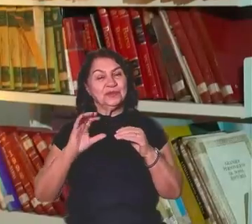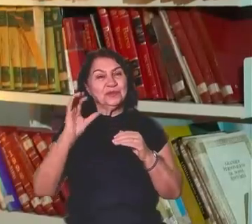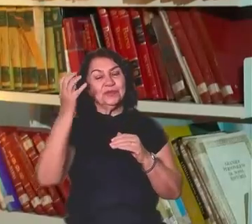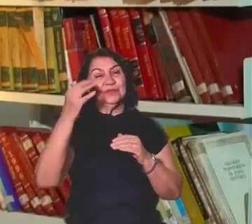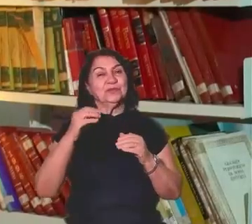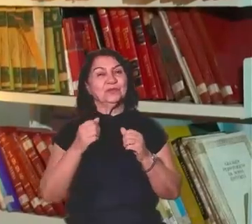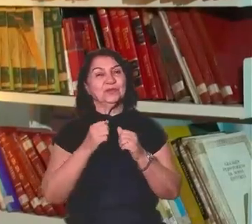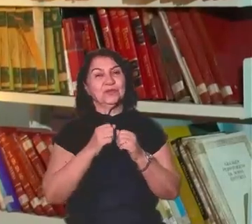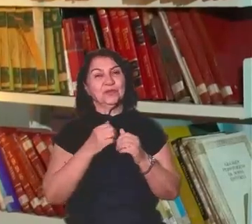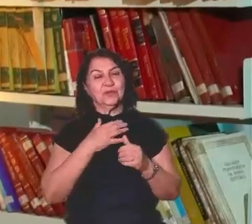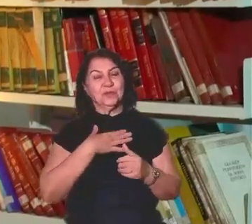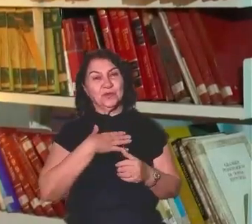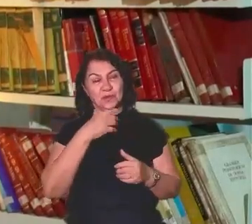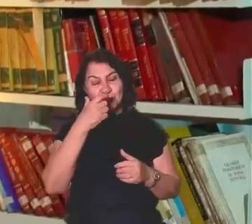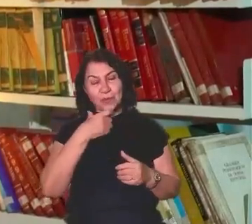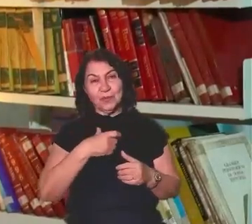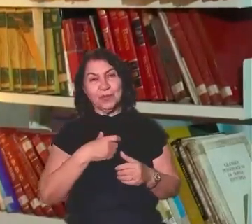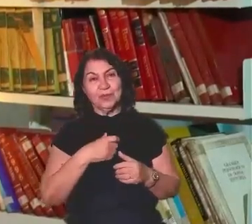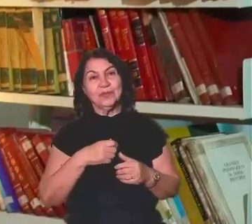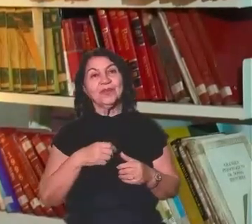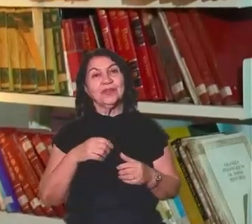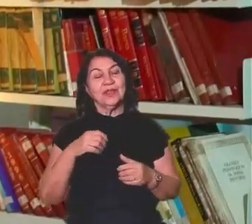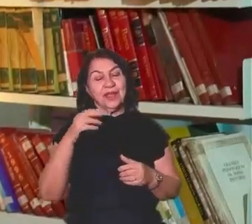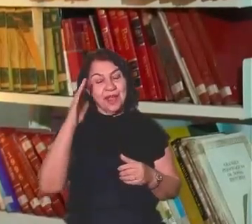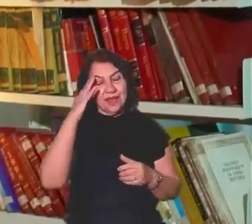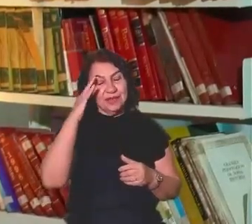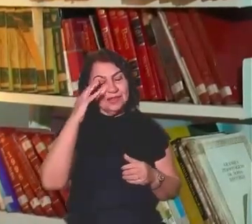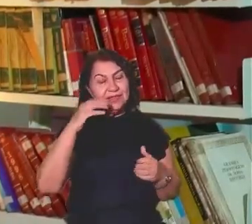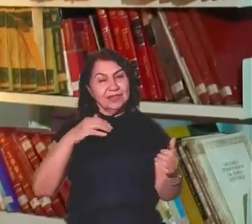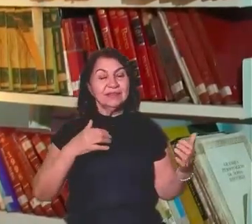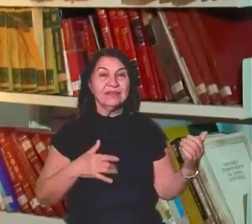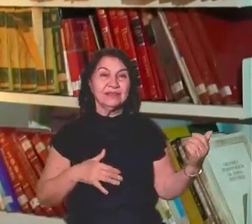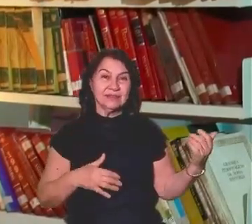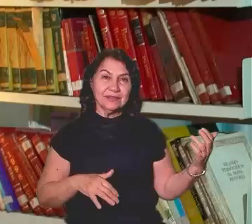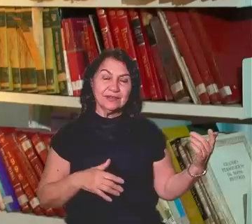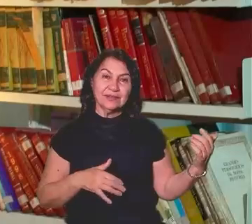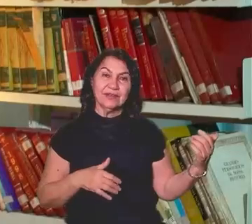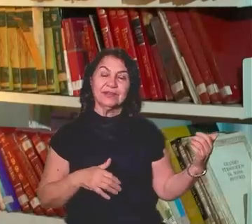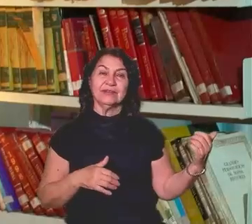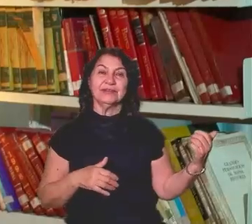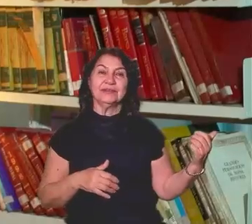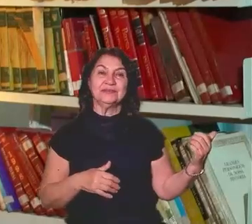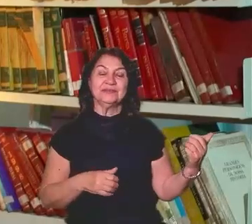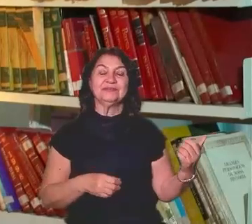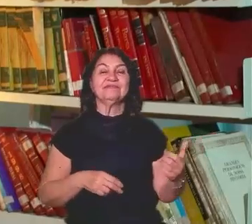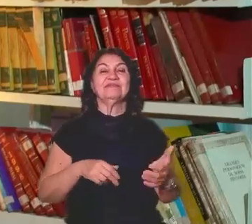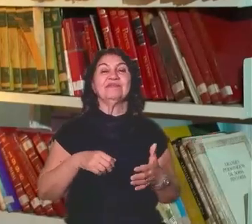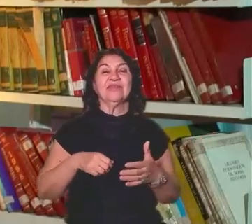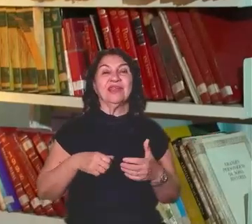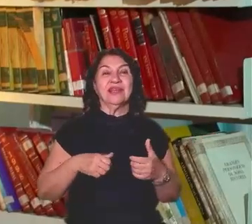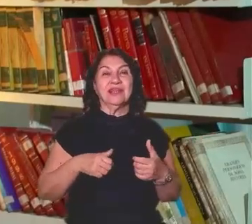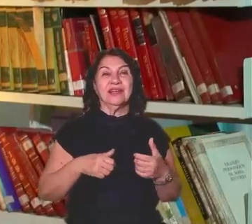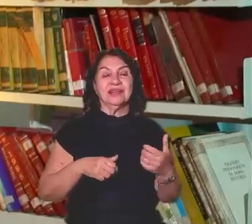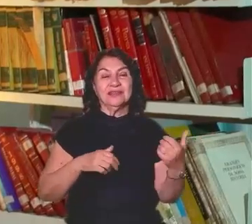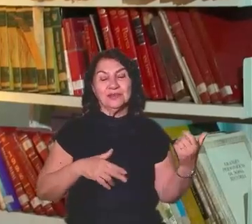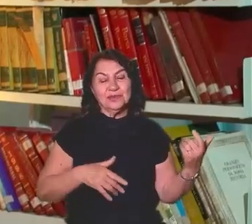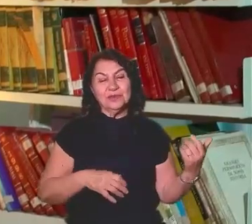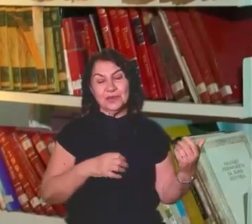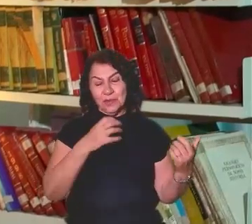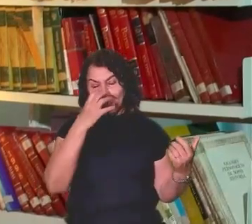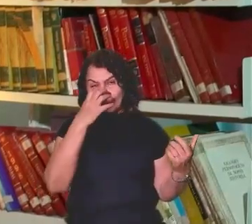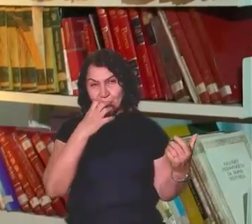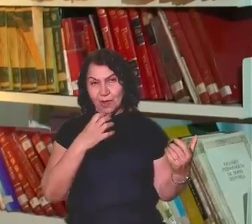comigo. Então, eu sei que você toca violão, a mesma coisa, a resistência do seu violão, a ira do seu